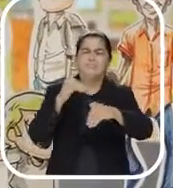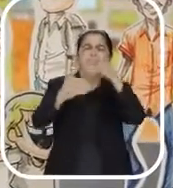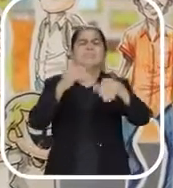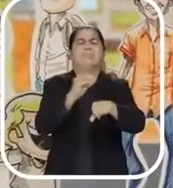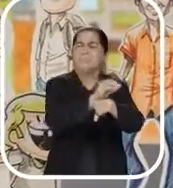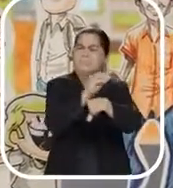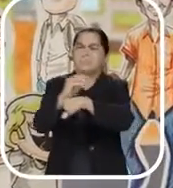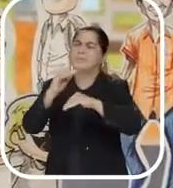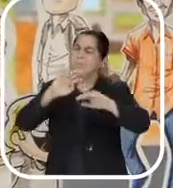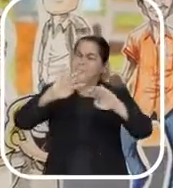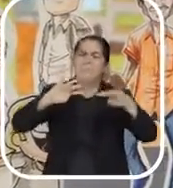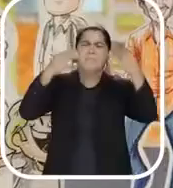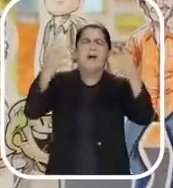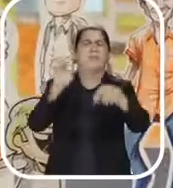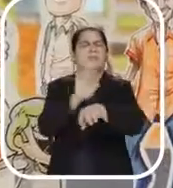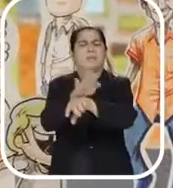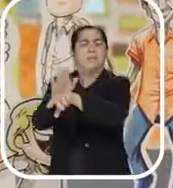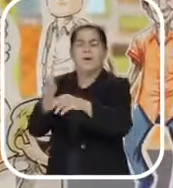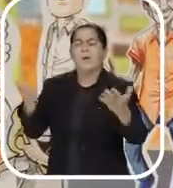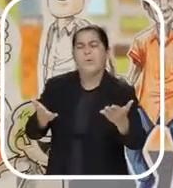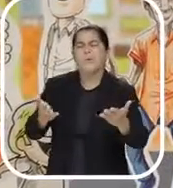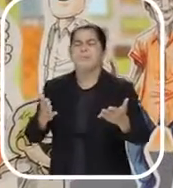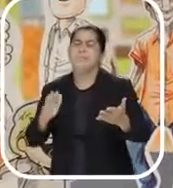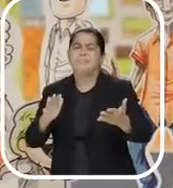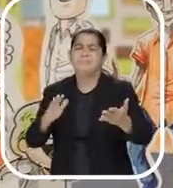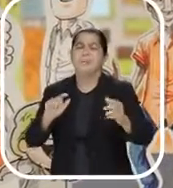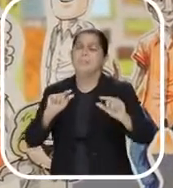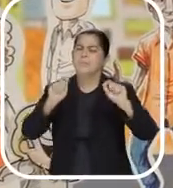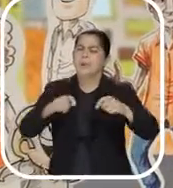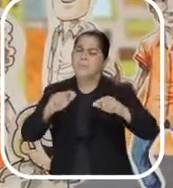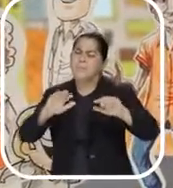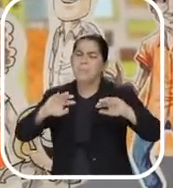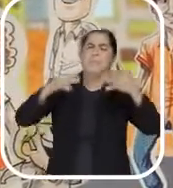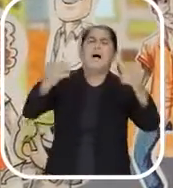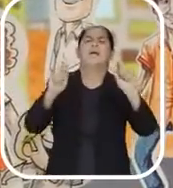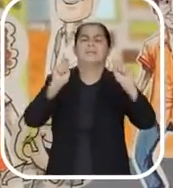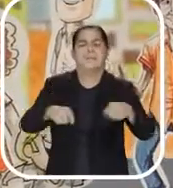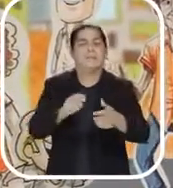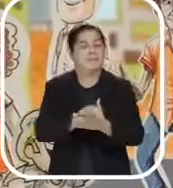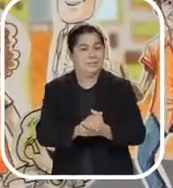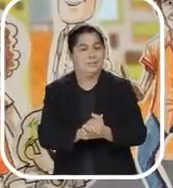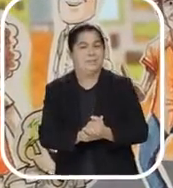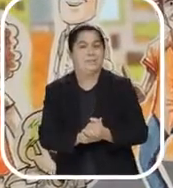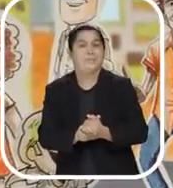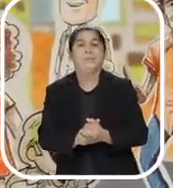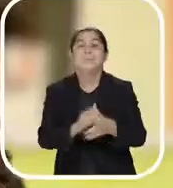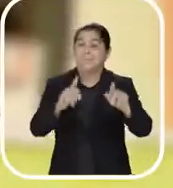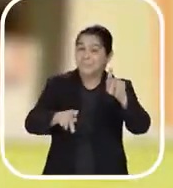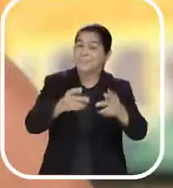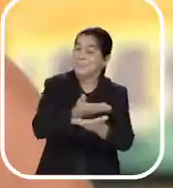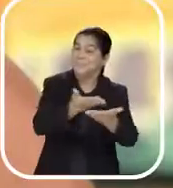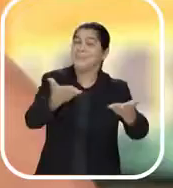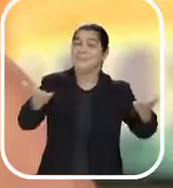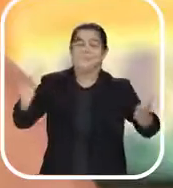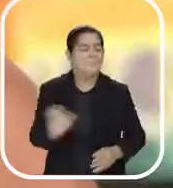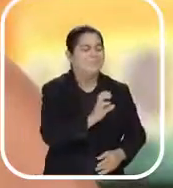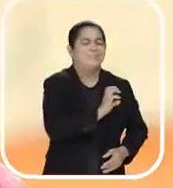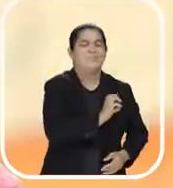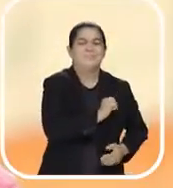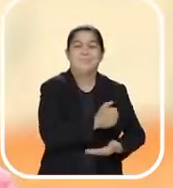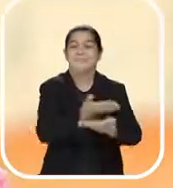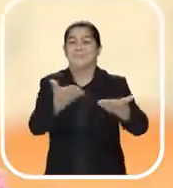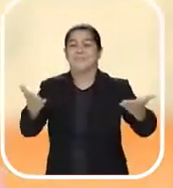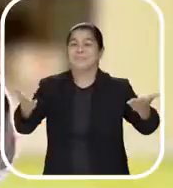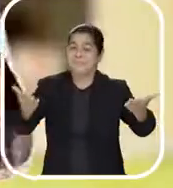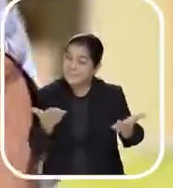tem condições de ofertar muito mais do que hoje ela oferece a seu povo. O nosso